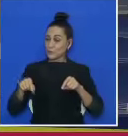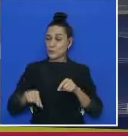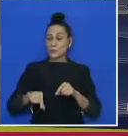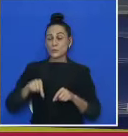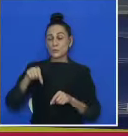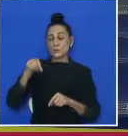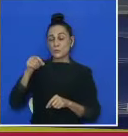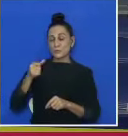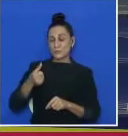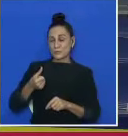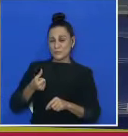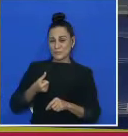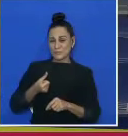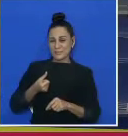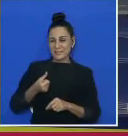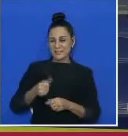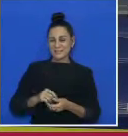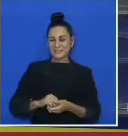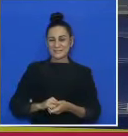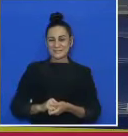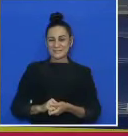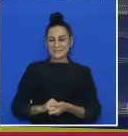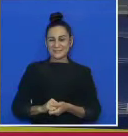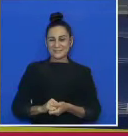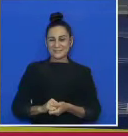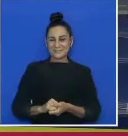populares os números sorteados.